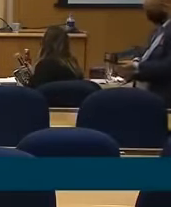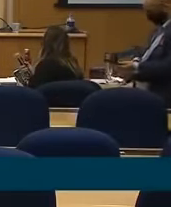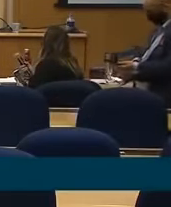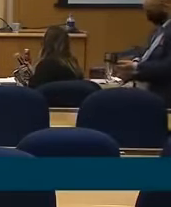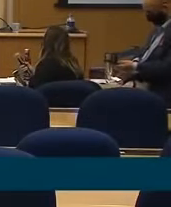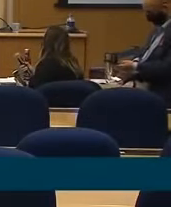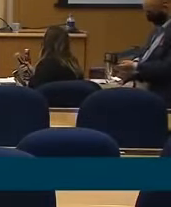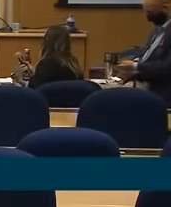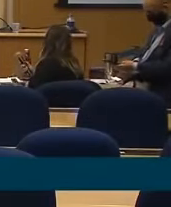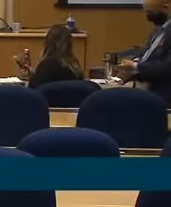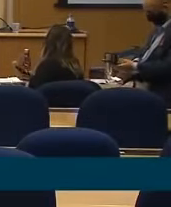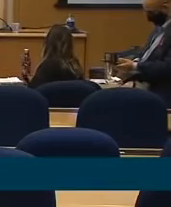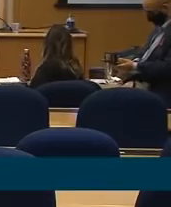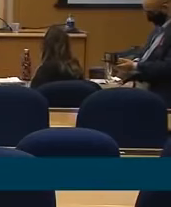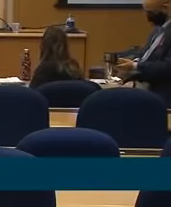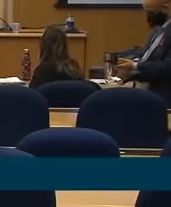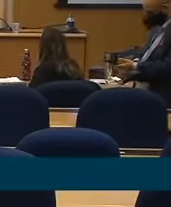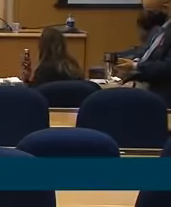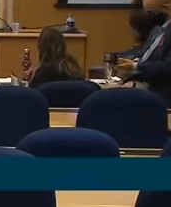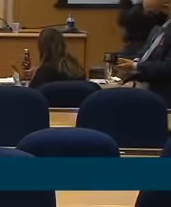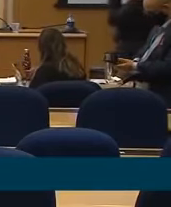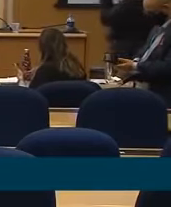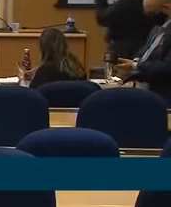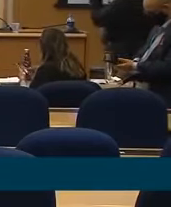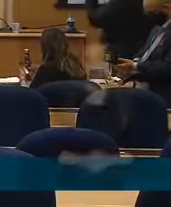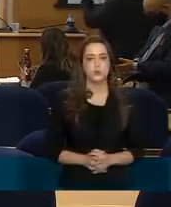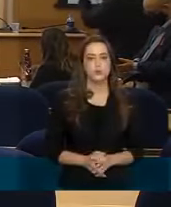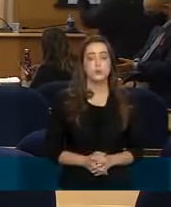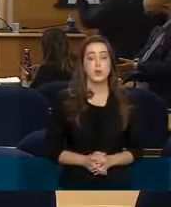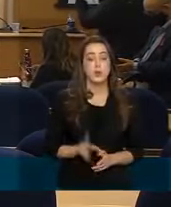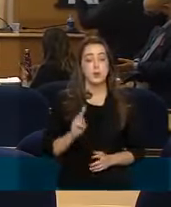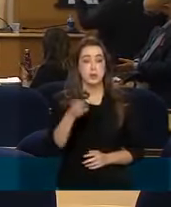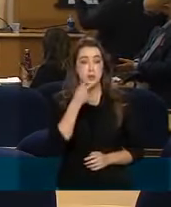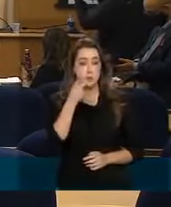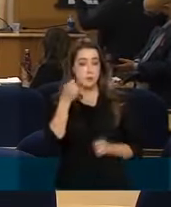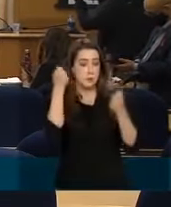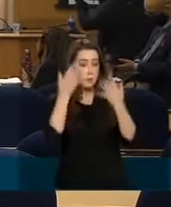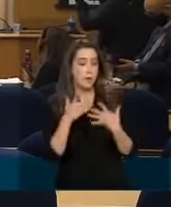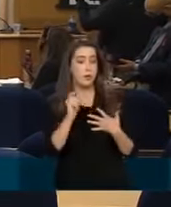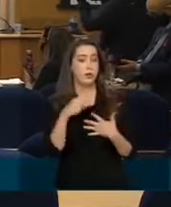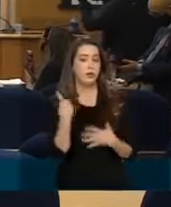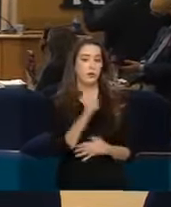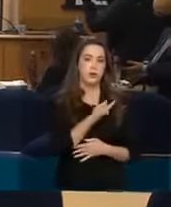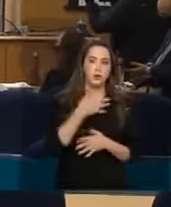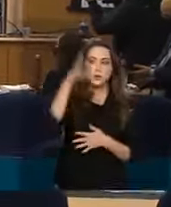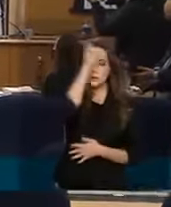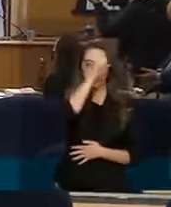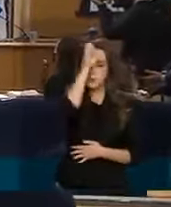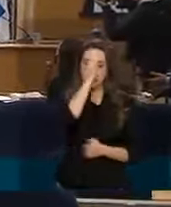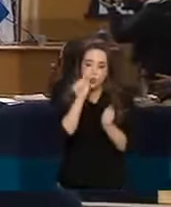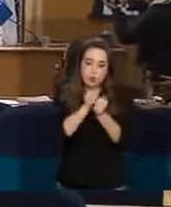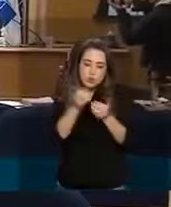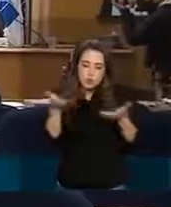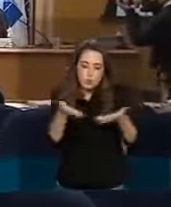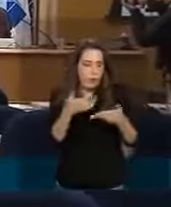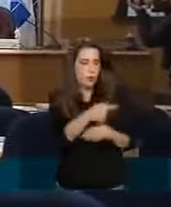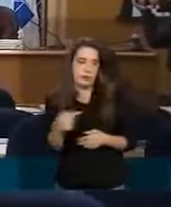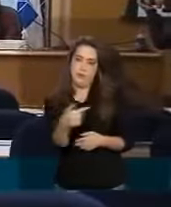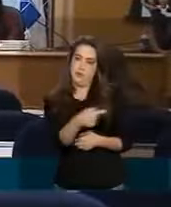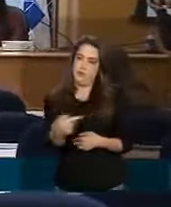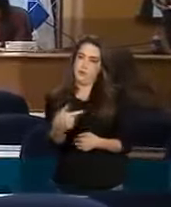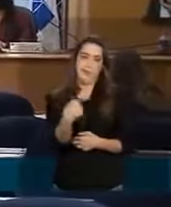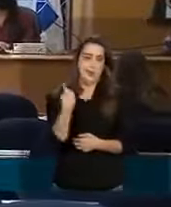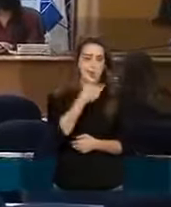Veja bem, eu costumo falar, né? Nós estamos trabalhando, estudando, vivendo, aprendendo com a doença a cada semana,